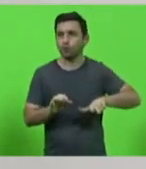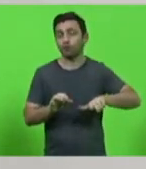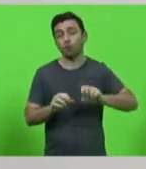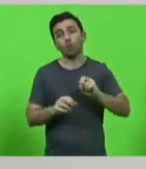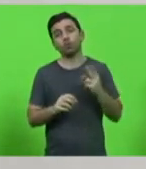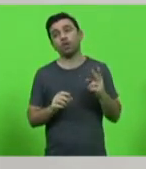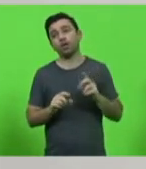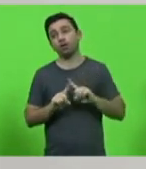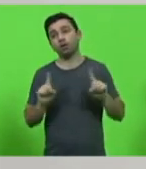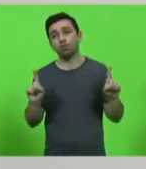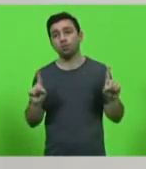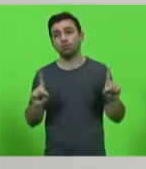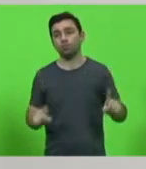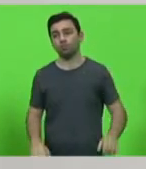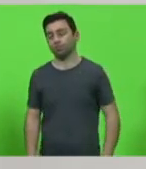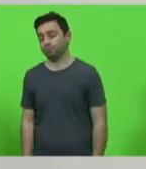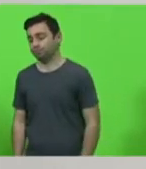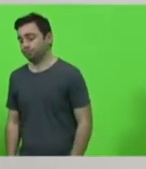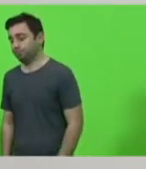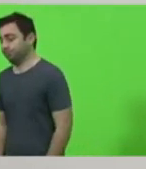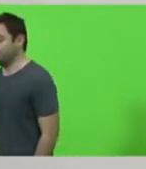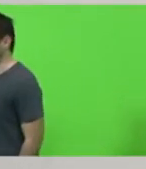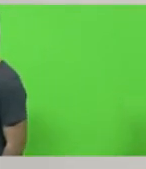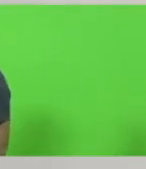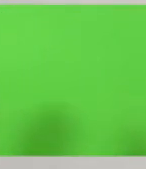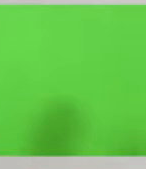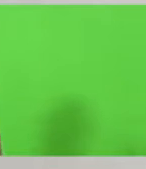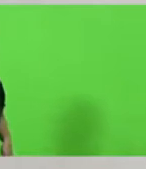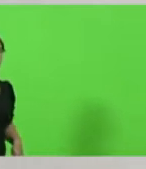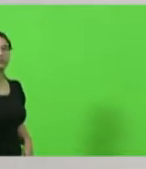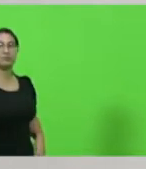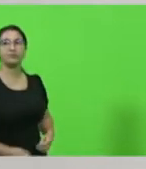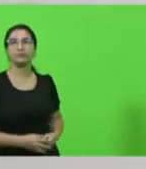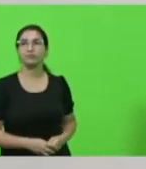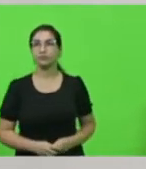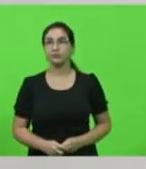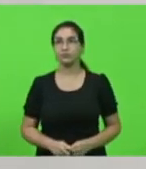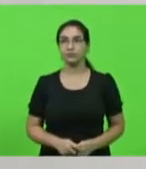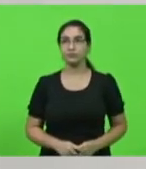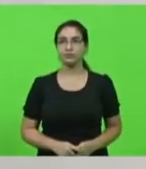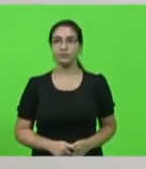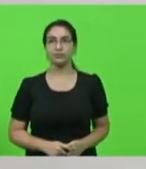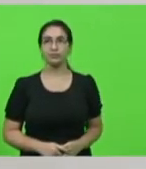seja transformado, até chegar lá no produtor.